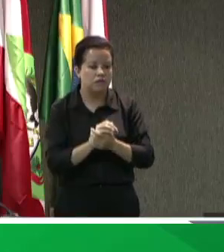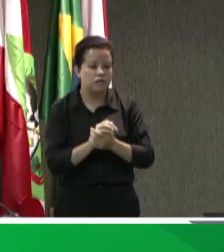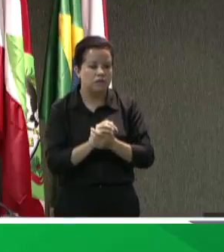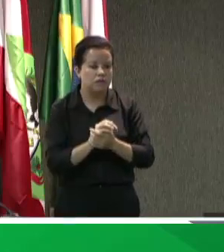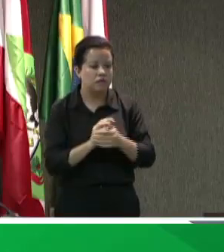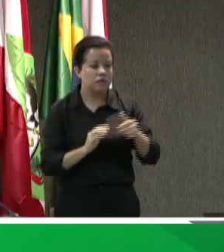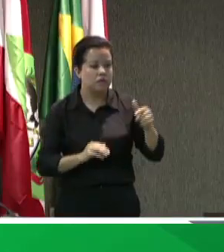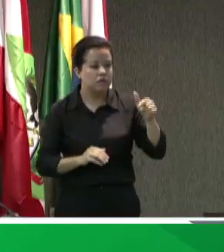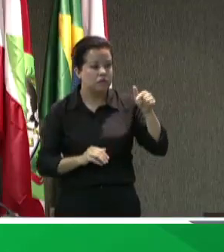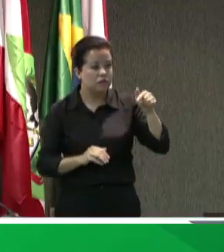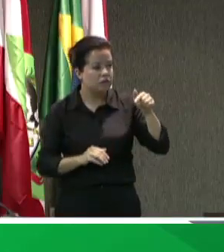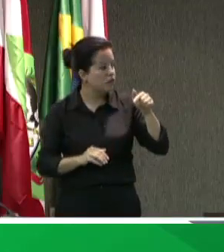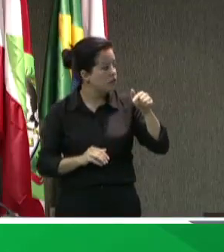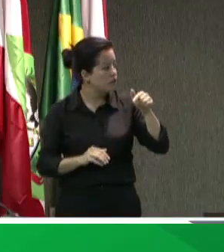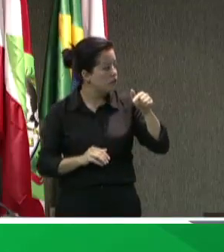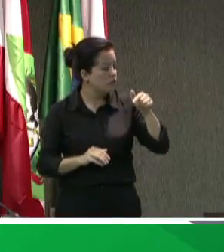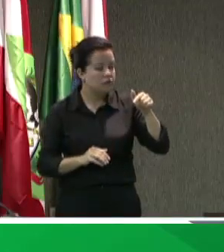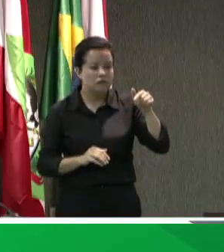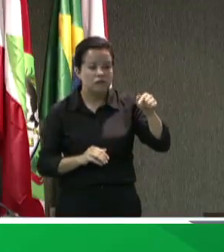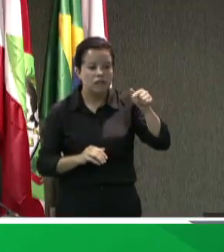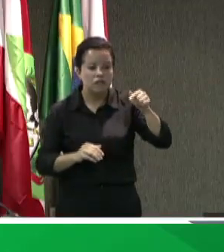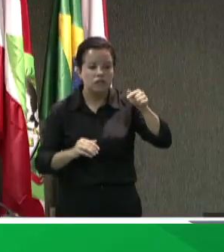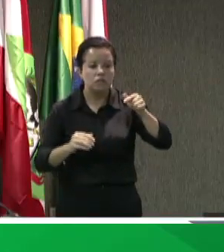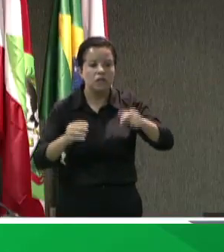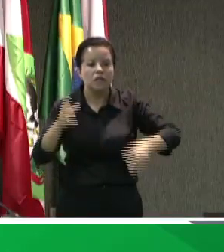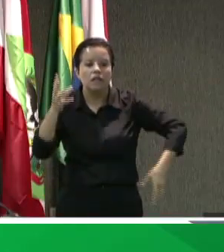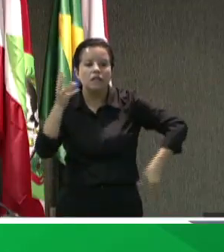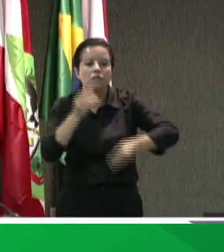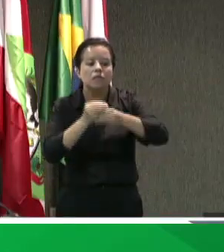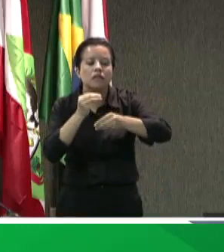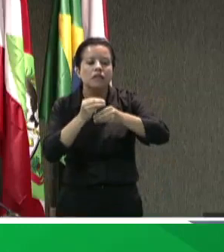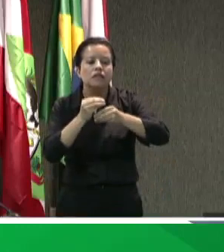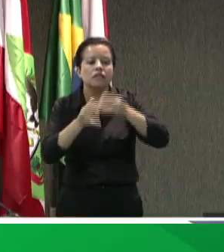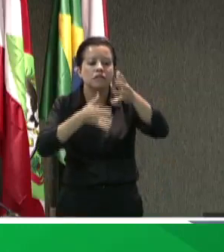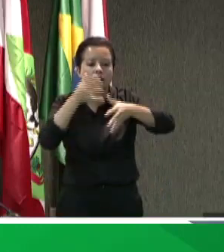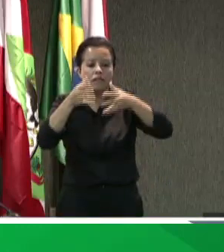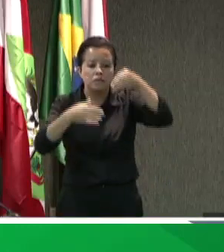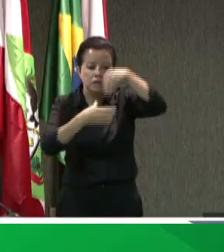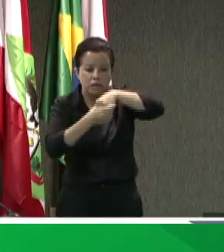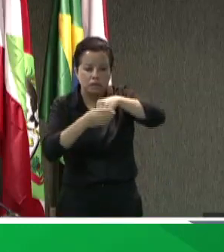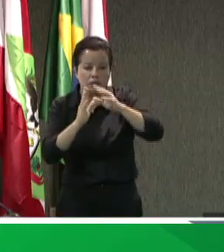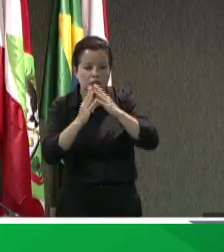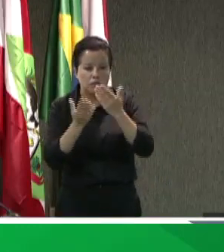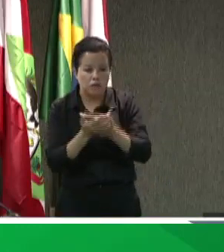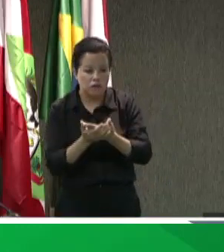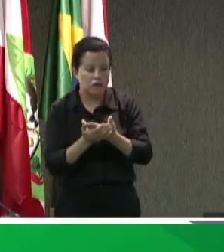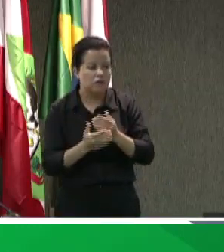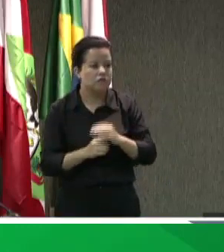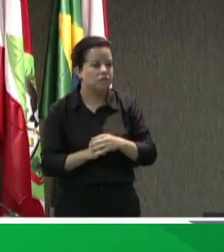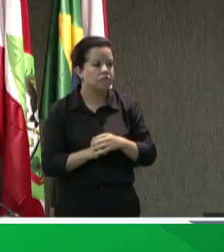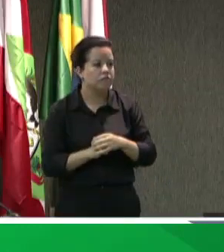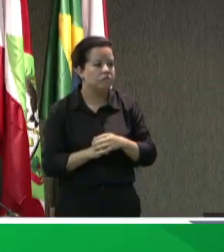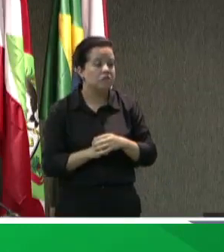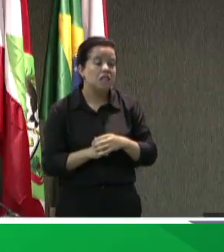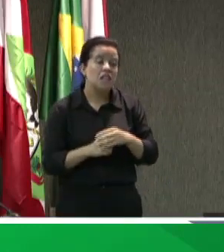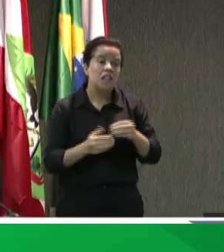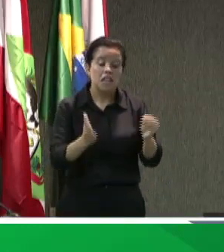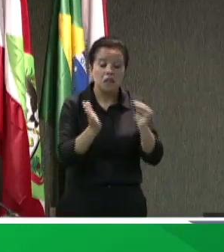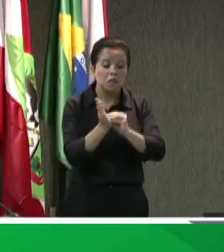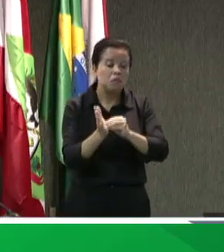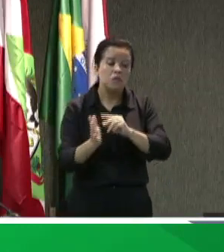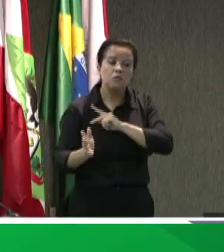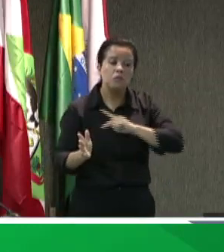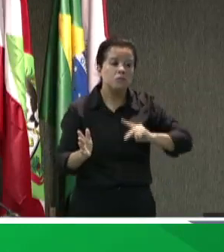Sexto, implantação da língua brasileira de sinais nas escolas. Aqui eu não defini pública e nem privada, eu